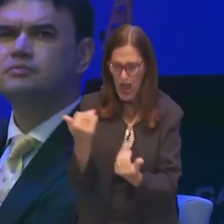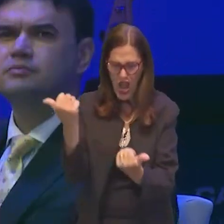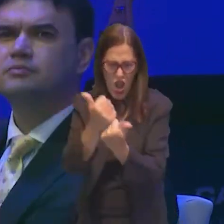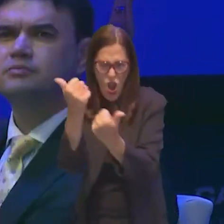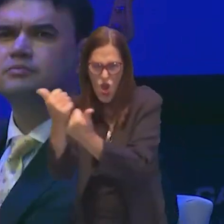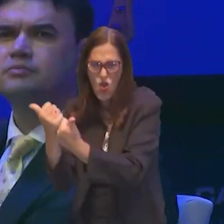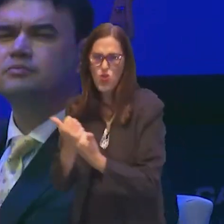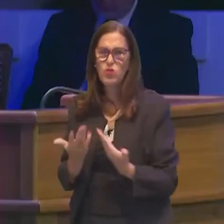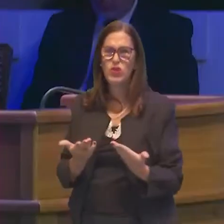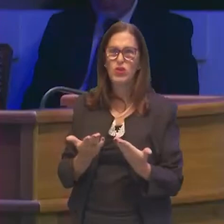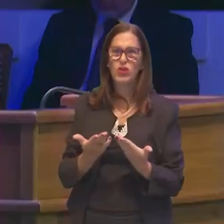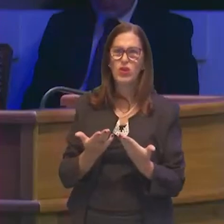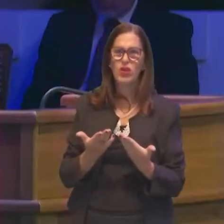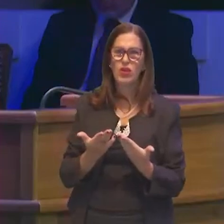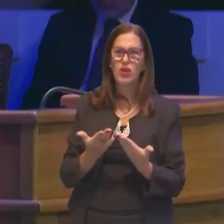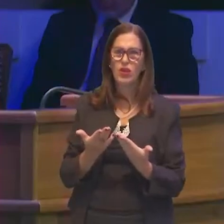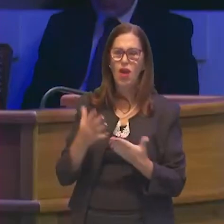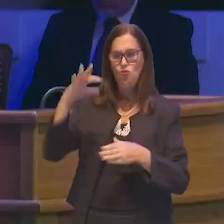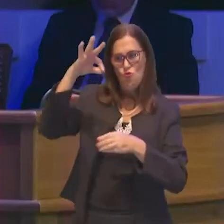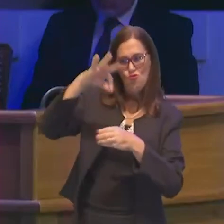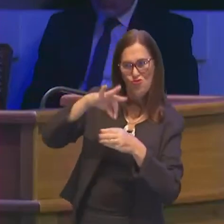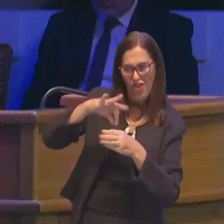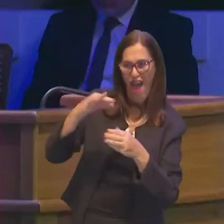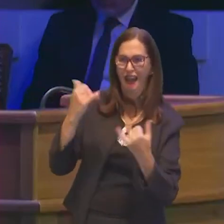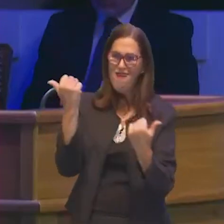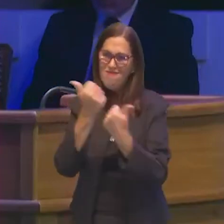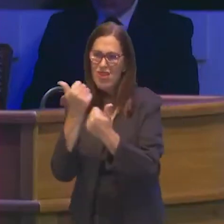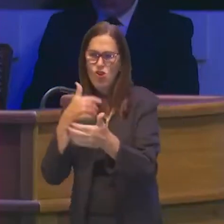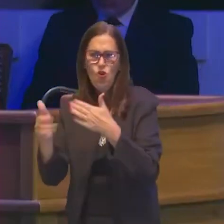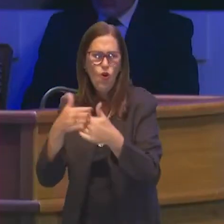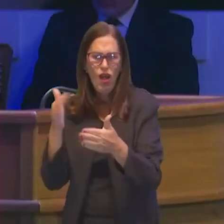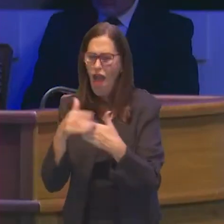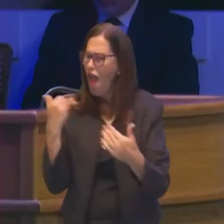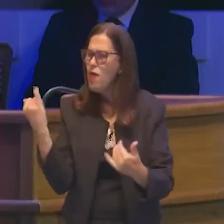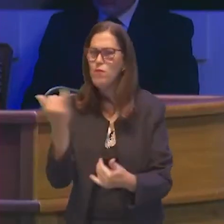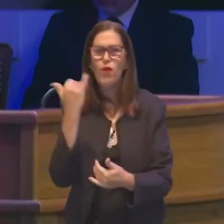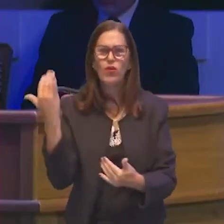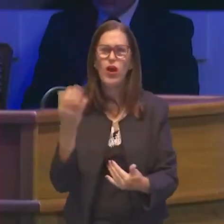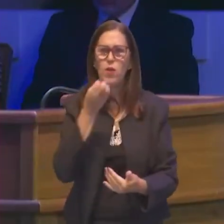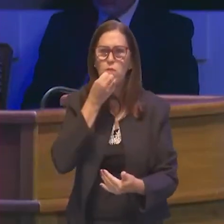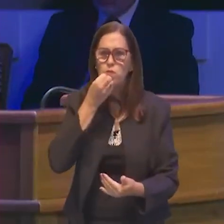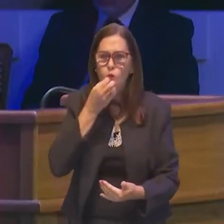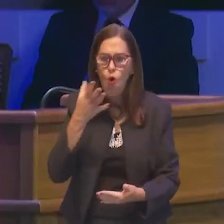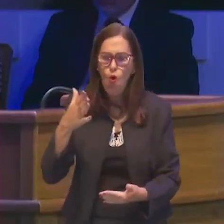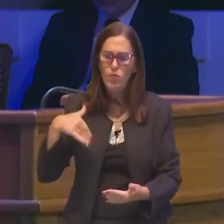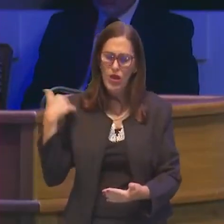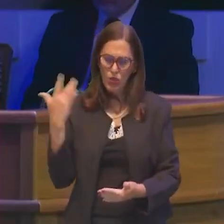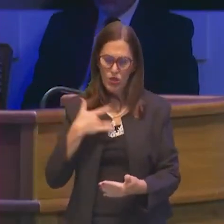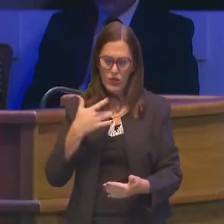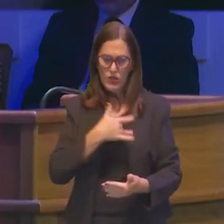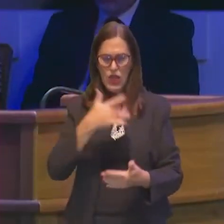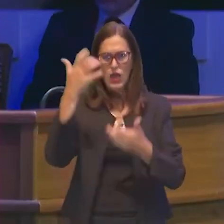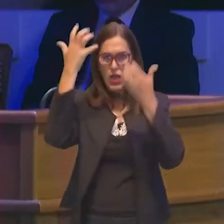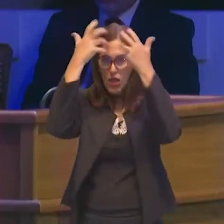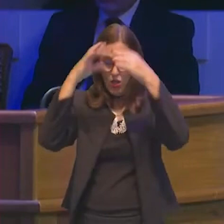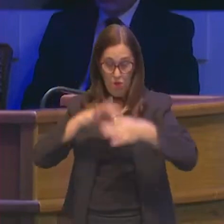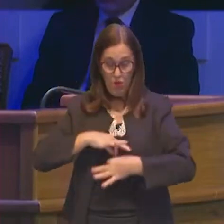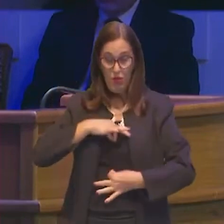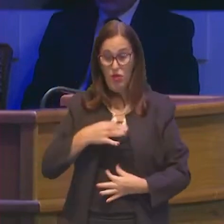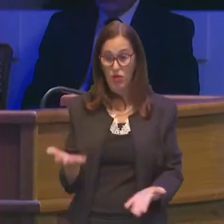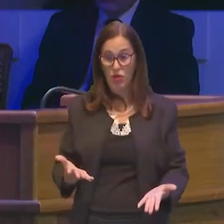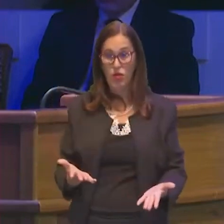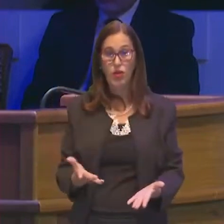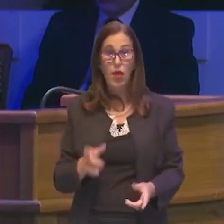tomando o lugar do nosso chá, tomando o lugar de qualquer outra coisa que seja benéfico para a nossa saúde mental e espiritual. Isto